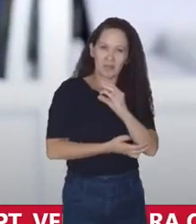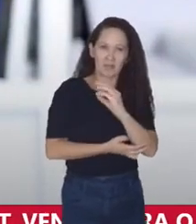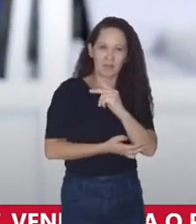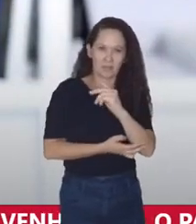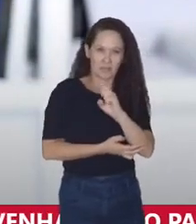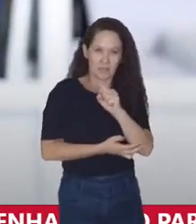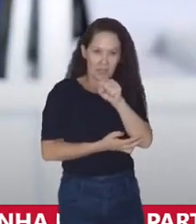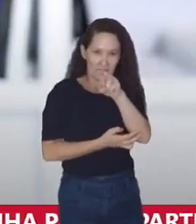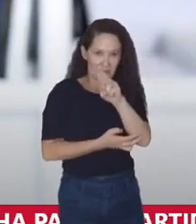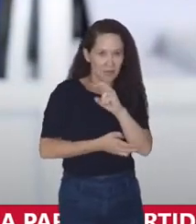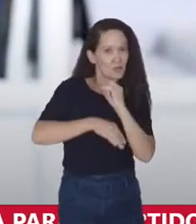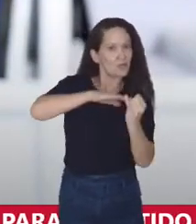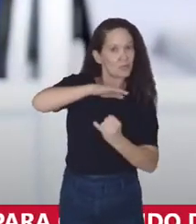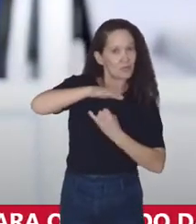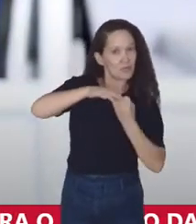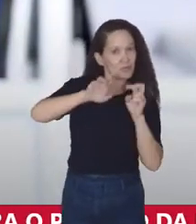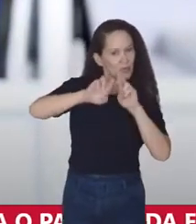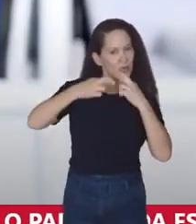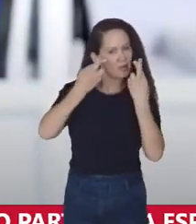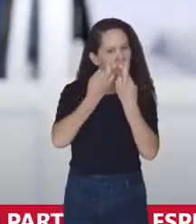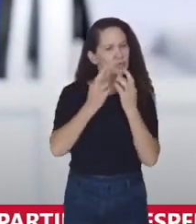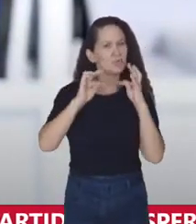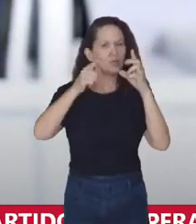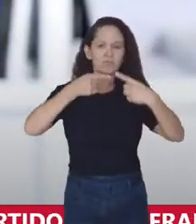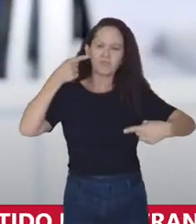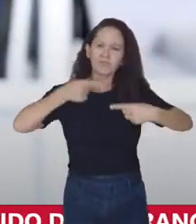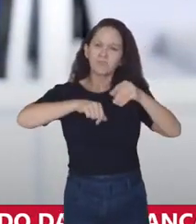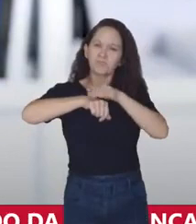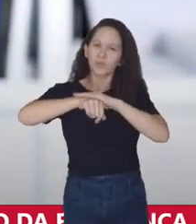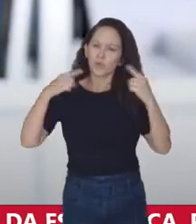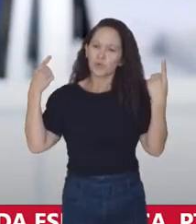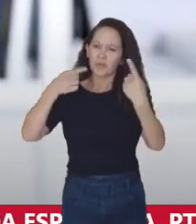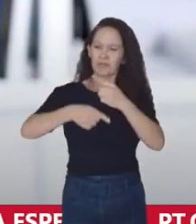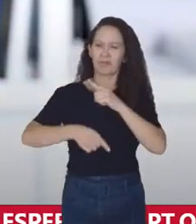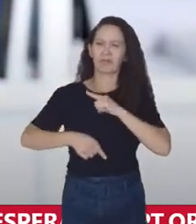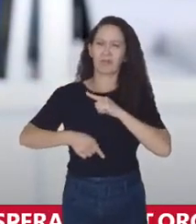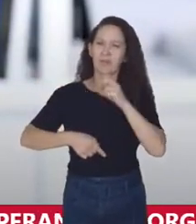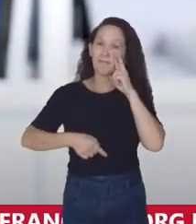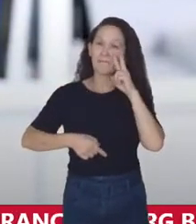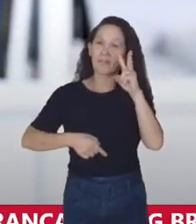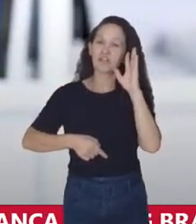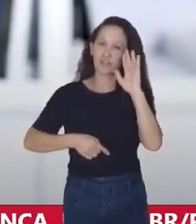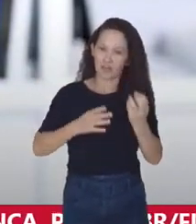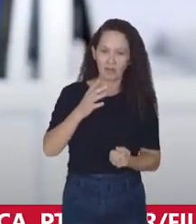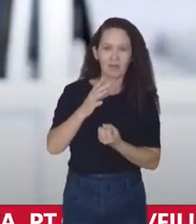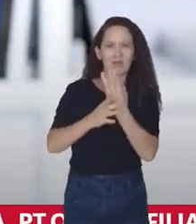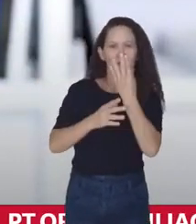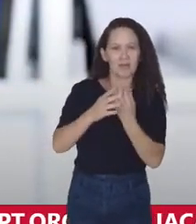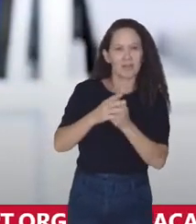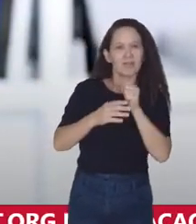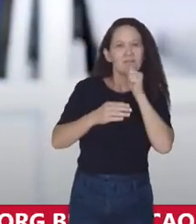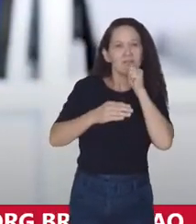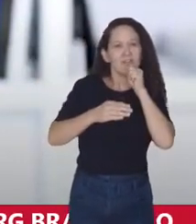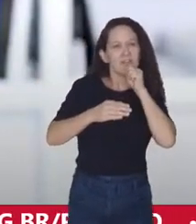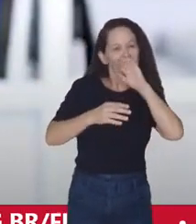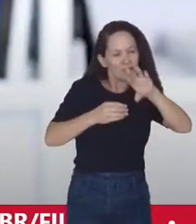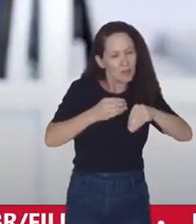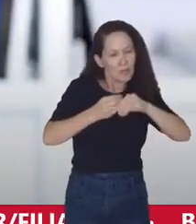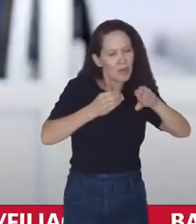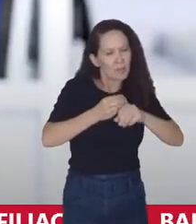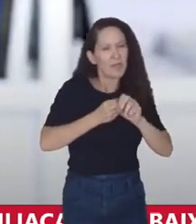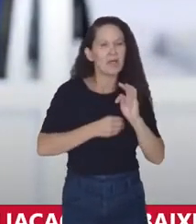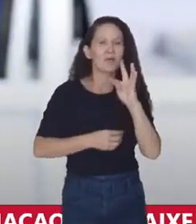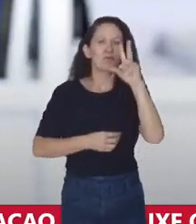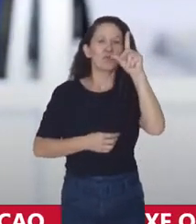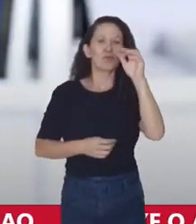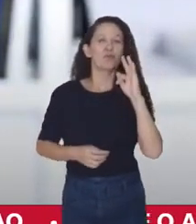o Instituto, ou seja, para discutir os desafios que nós temos, olhar o que nós já fizemos, o que nós temos de acúmulo, aquilo que